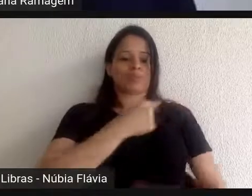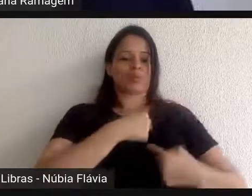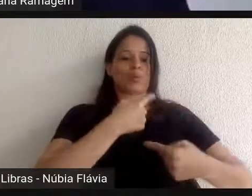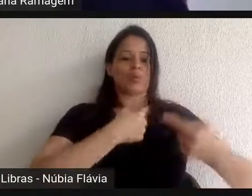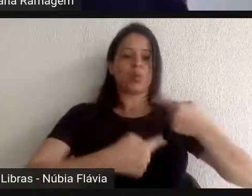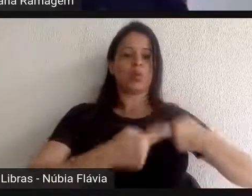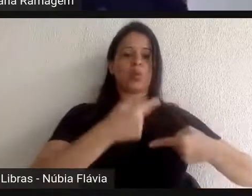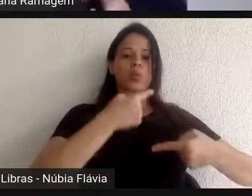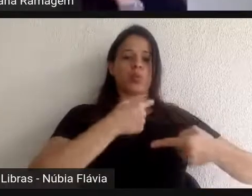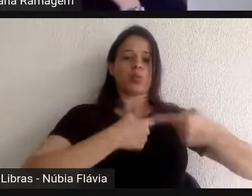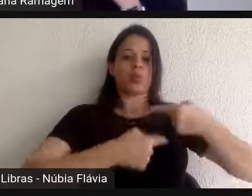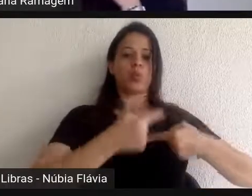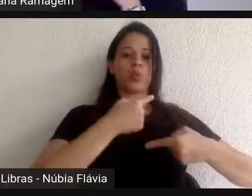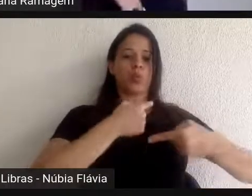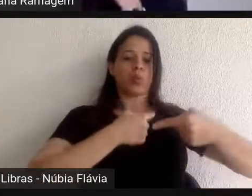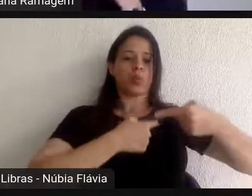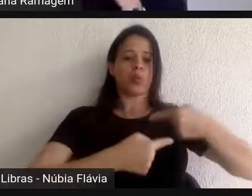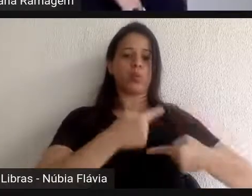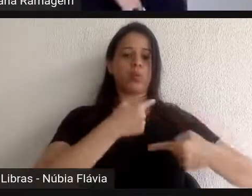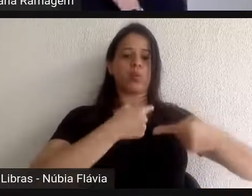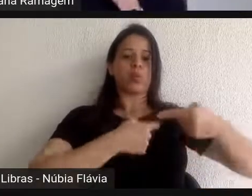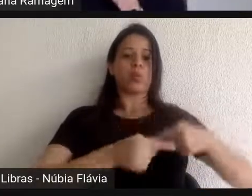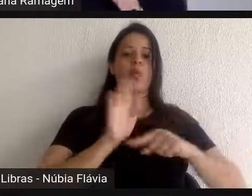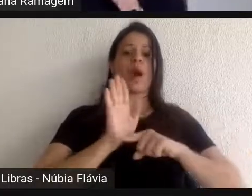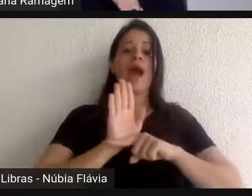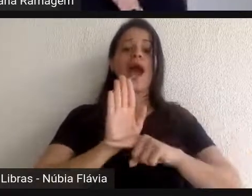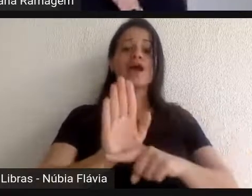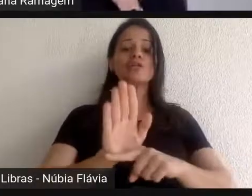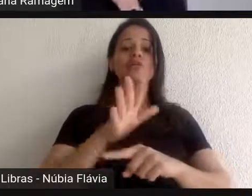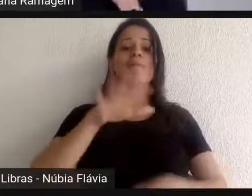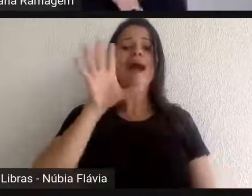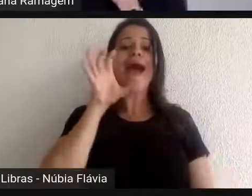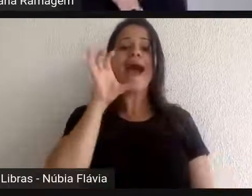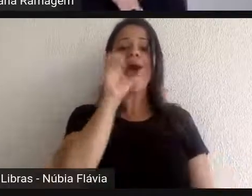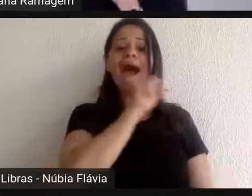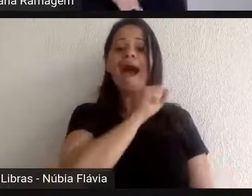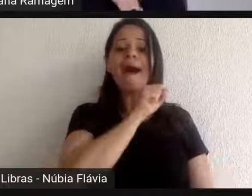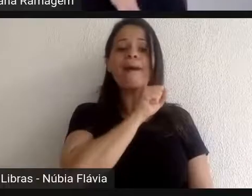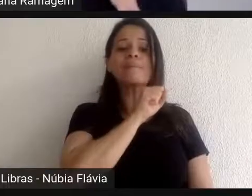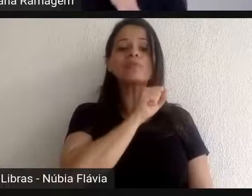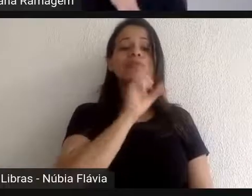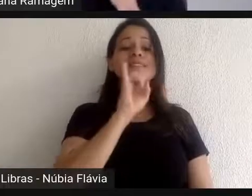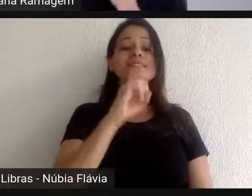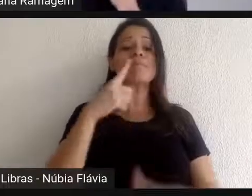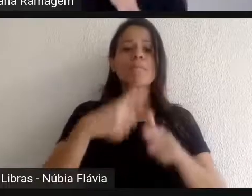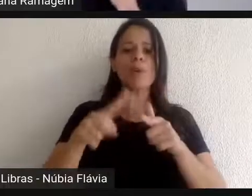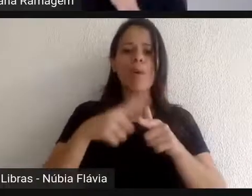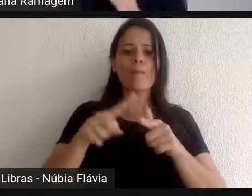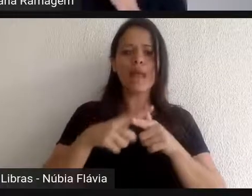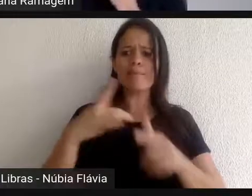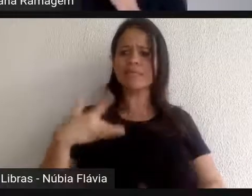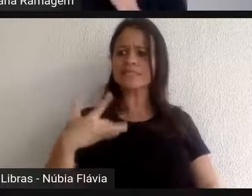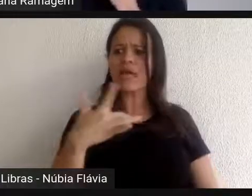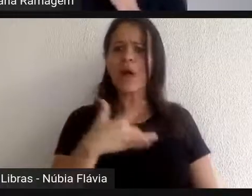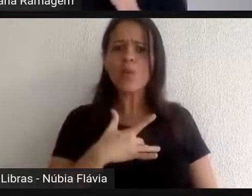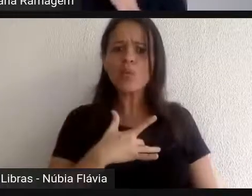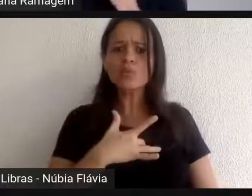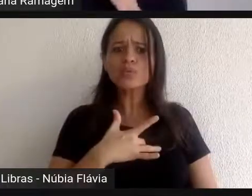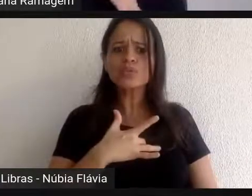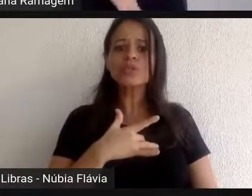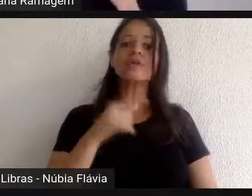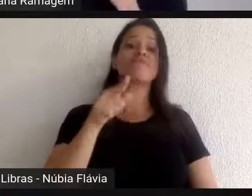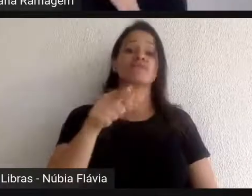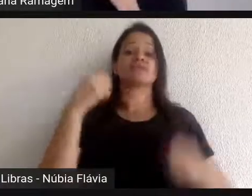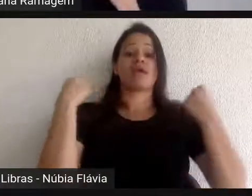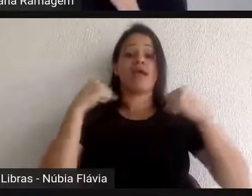bem, estará mais apto para responder alguns problemas que apareçam, principalmente